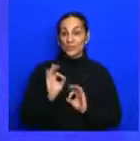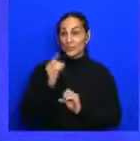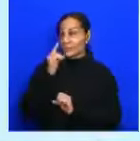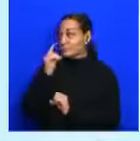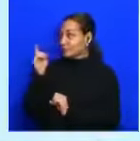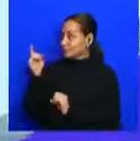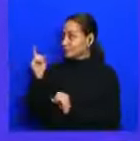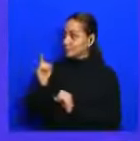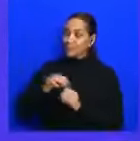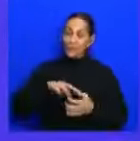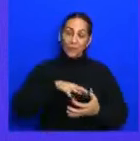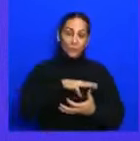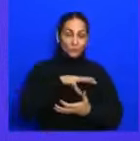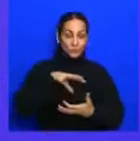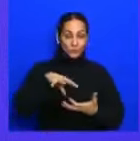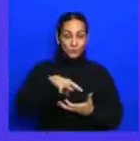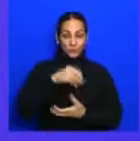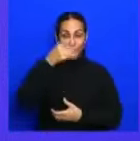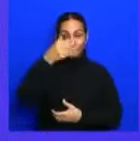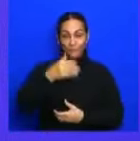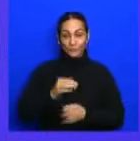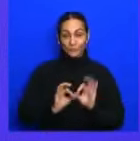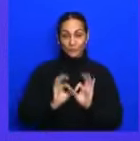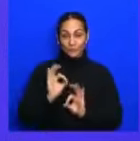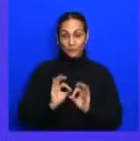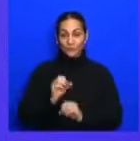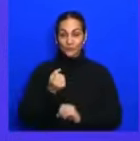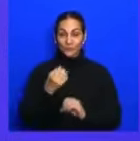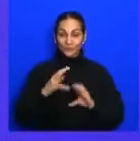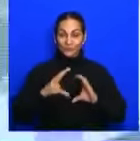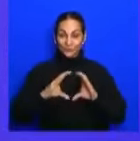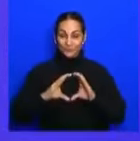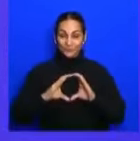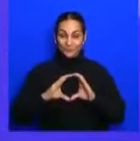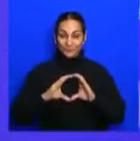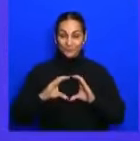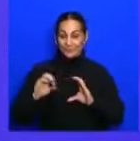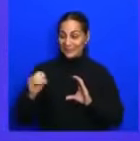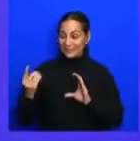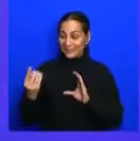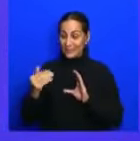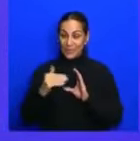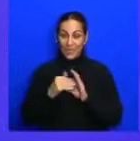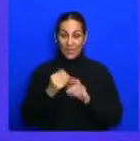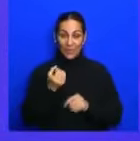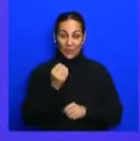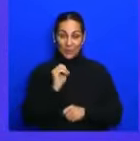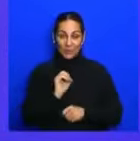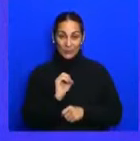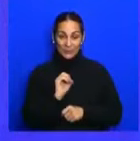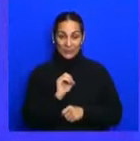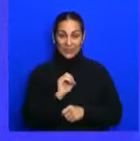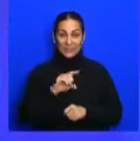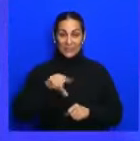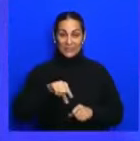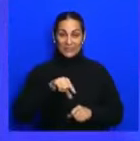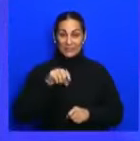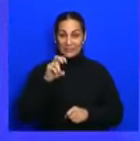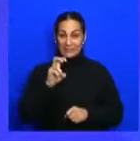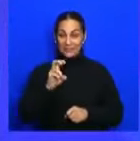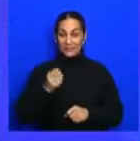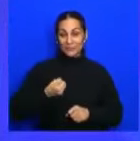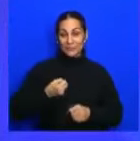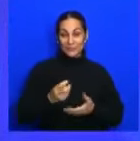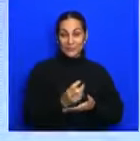preparado para o sorteio, já está girando e o suporte está carregado com 80 bolas numeradas de 0 a 80 para o sorteio dos